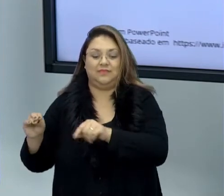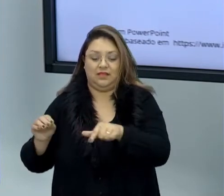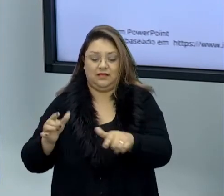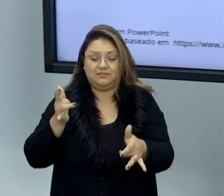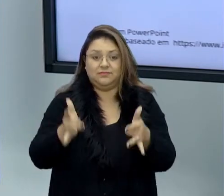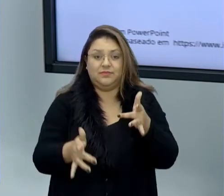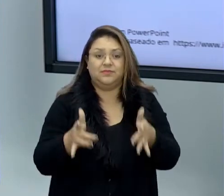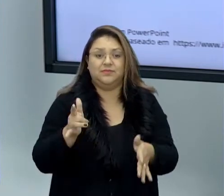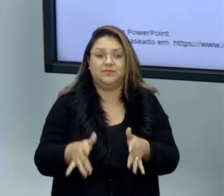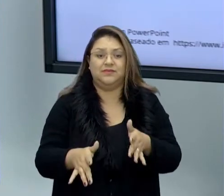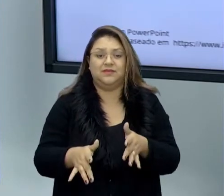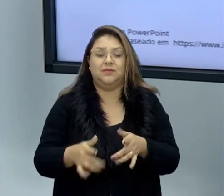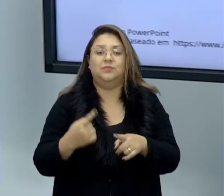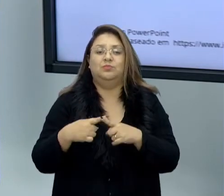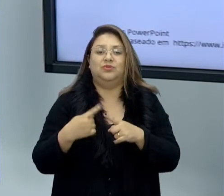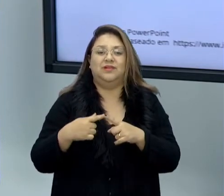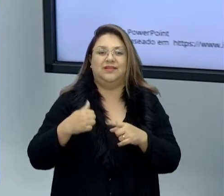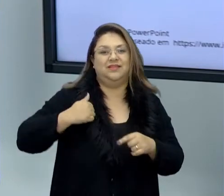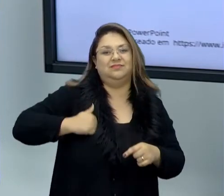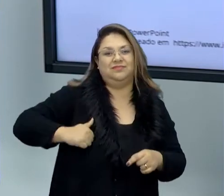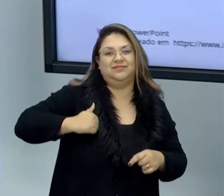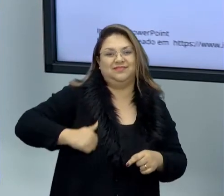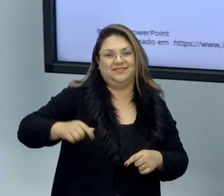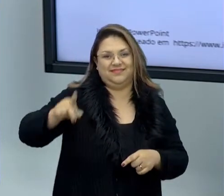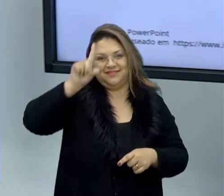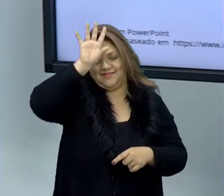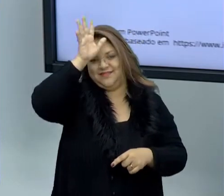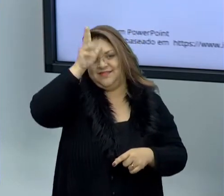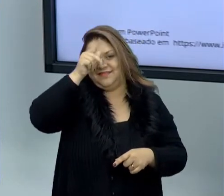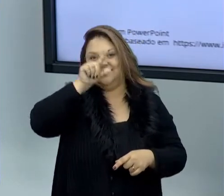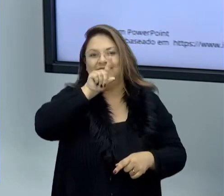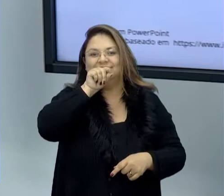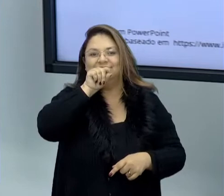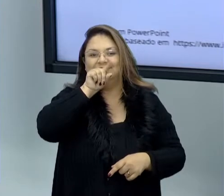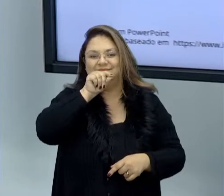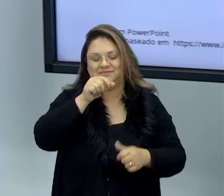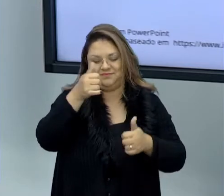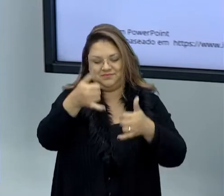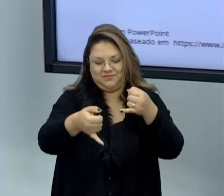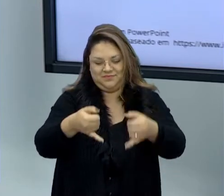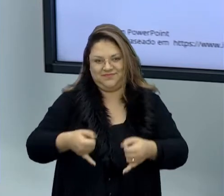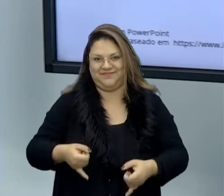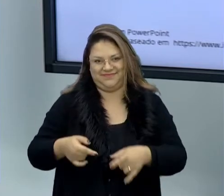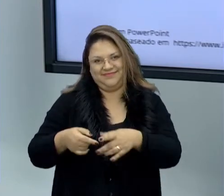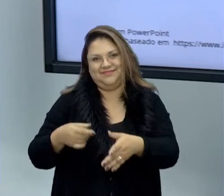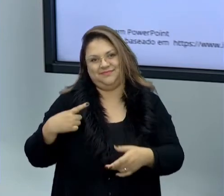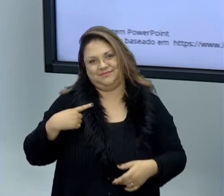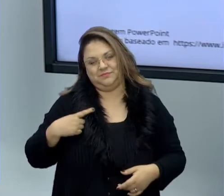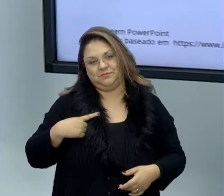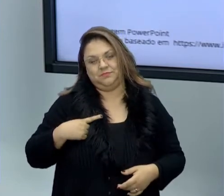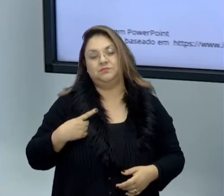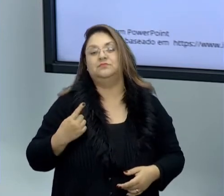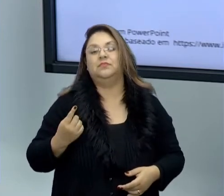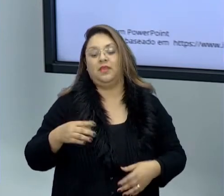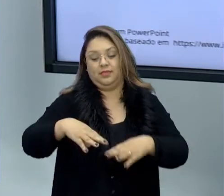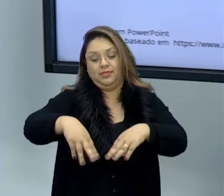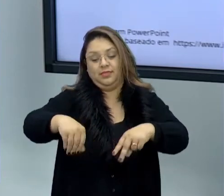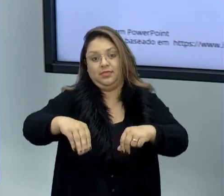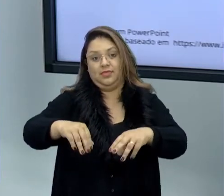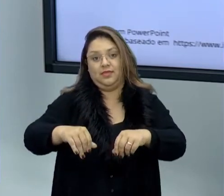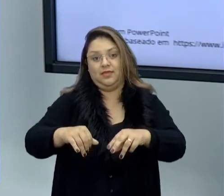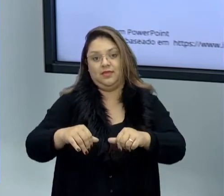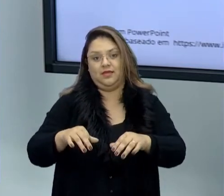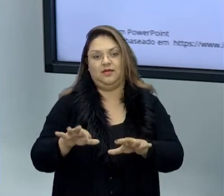fertilizado, adubado com os excrementos das galinhas, ou seja, é uma terra ali muito boa, muito fértil, né? Então, o que se faz nessa situação?